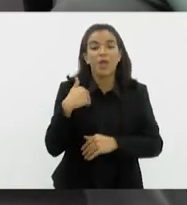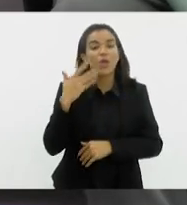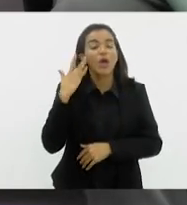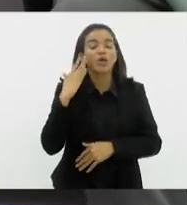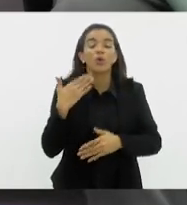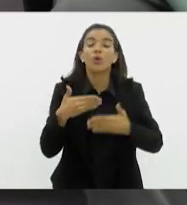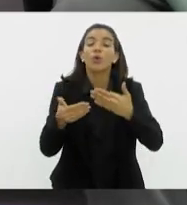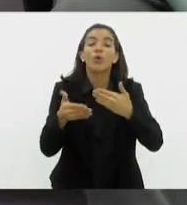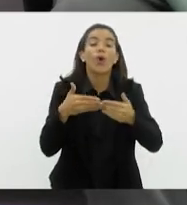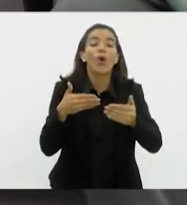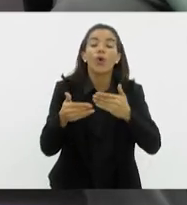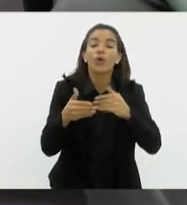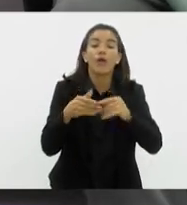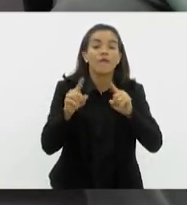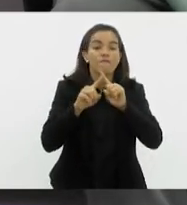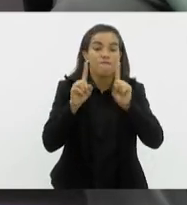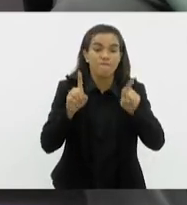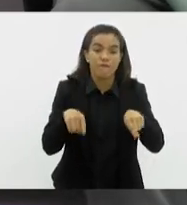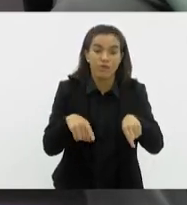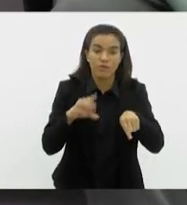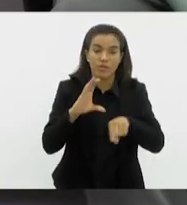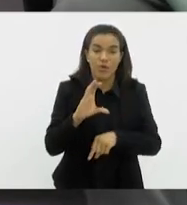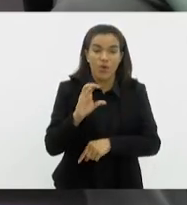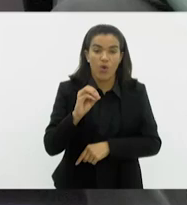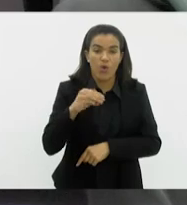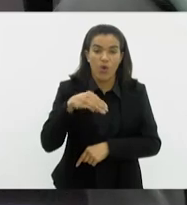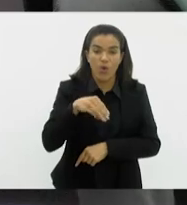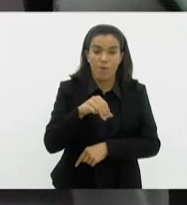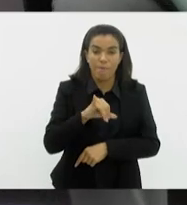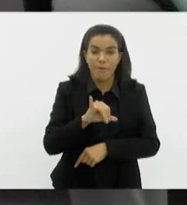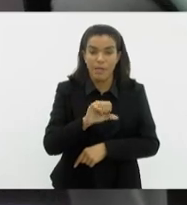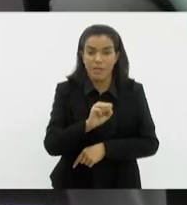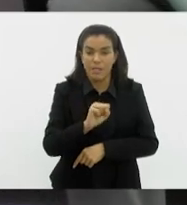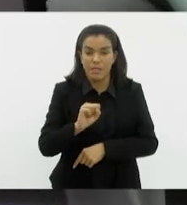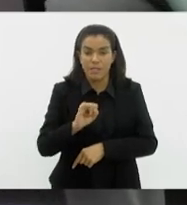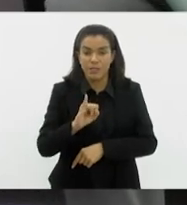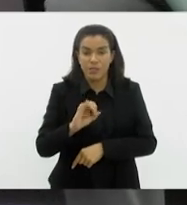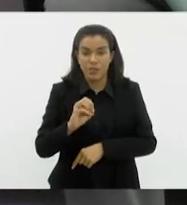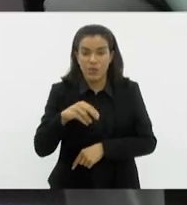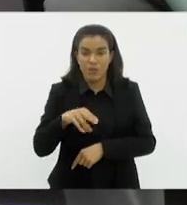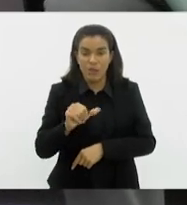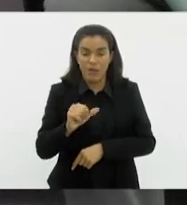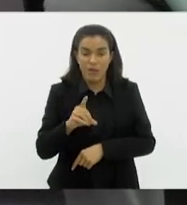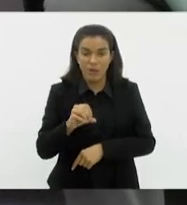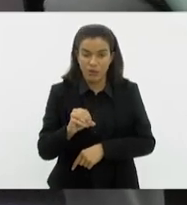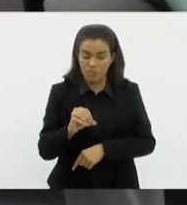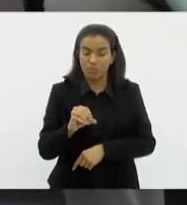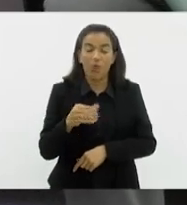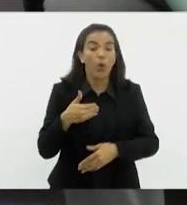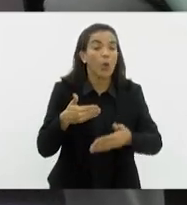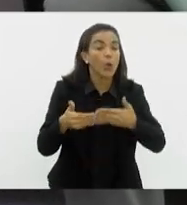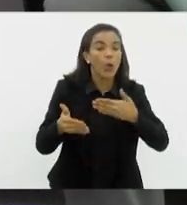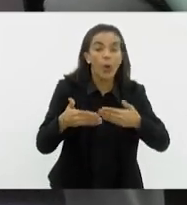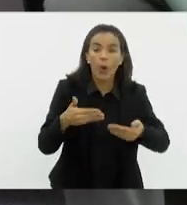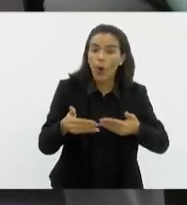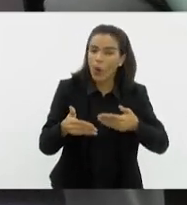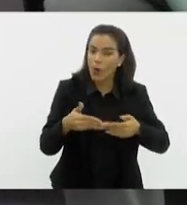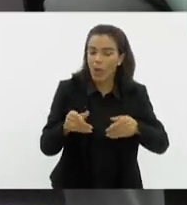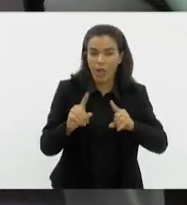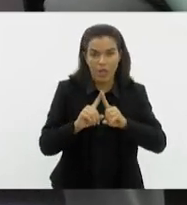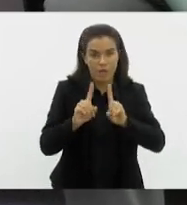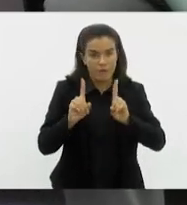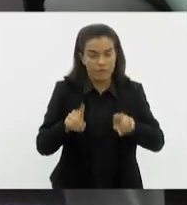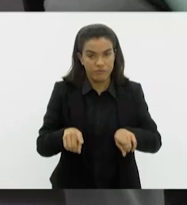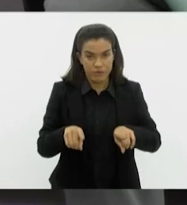cargo comissionado, que aqui se pede esse atestado só para os cargos de mais potencial, devia ser para qualquer cargo comissionado. Exato. E